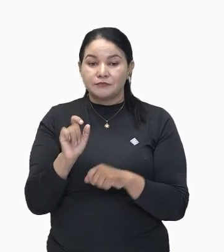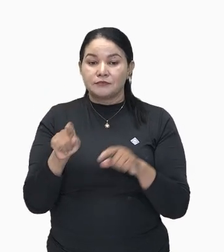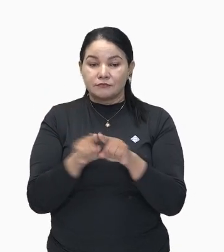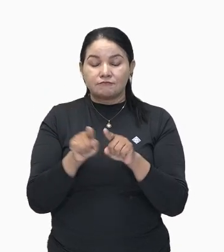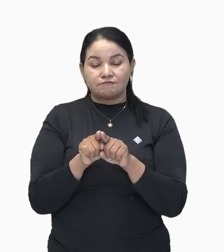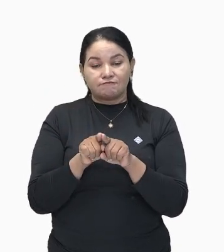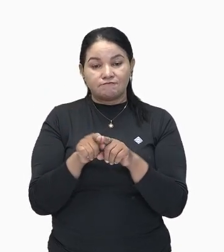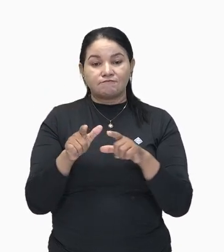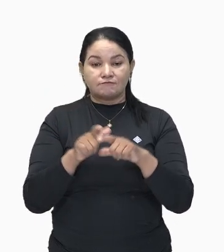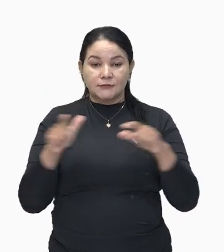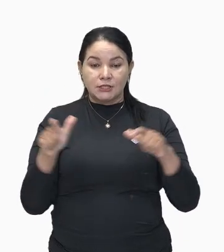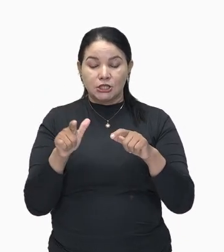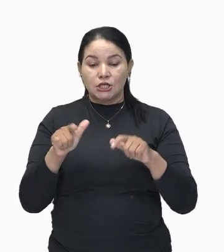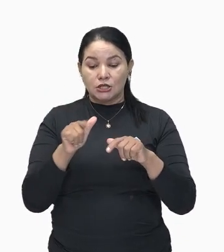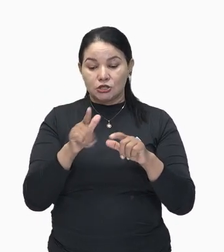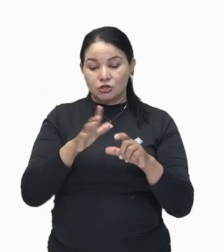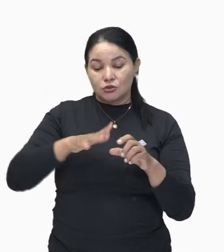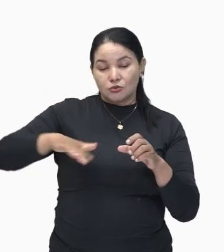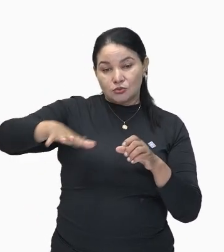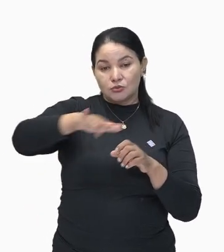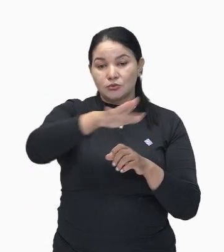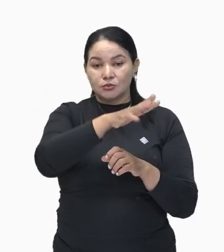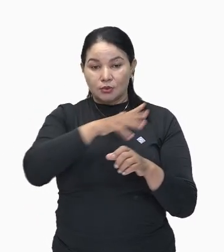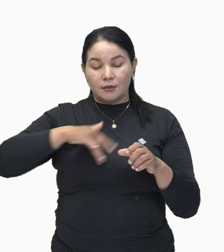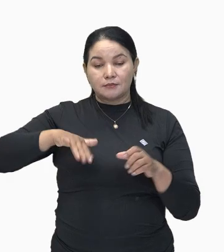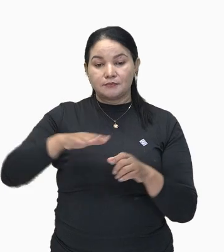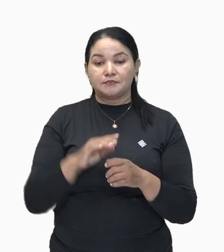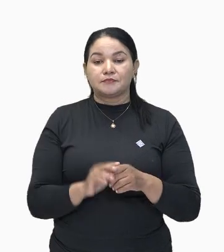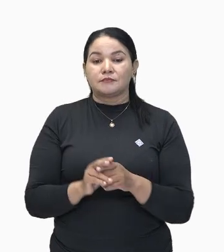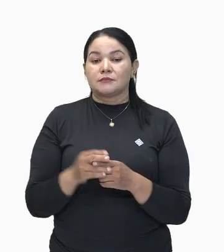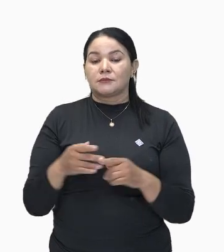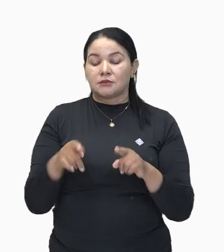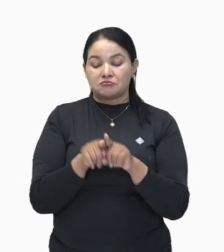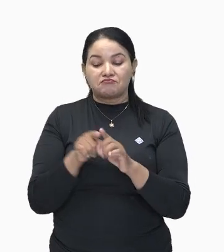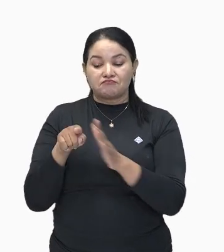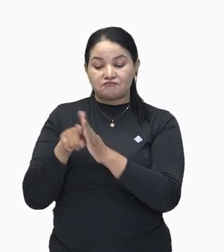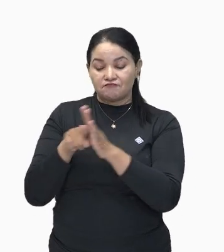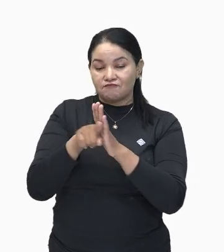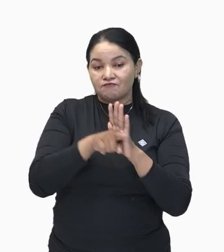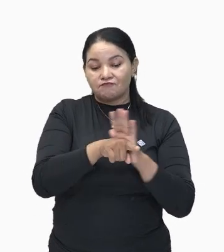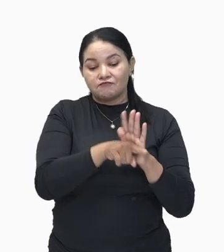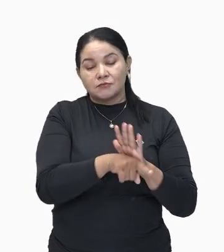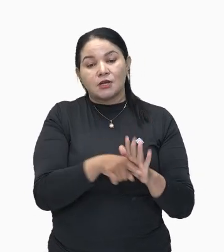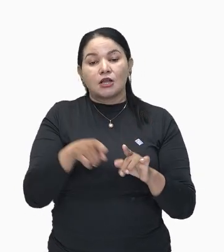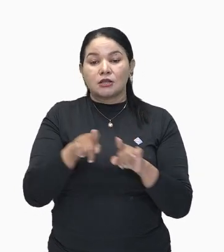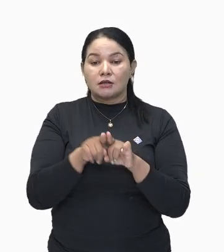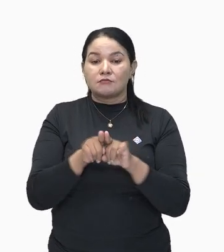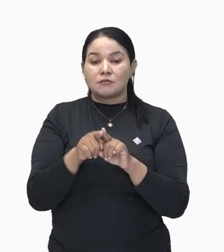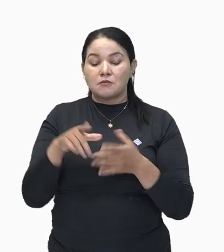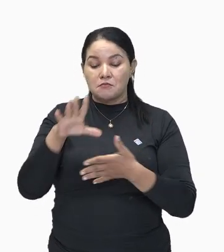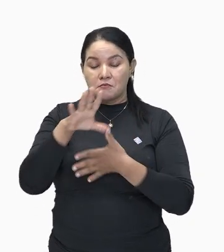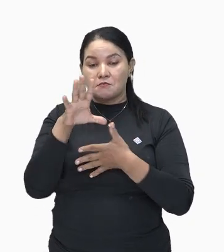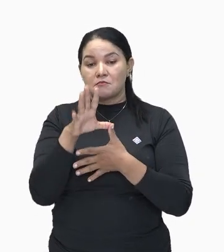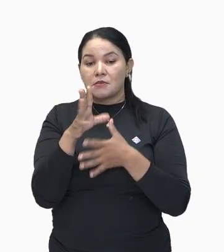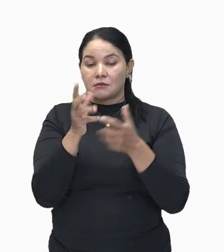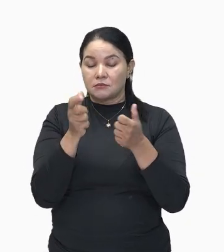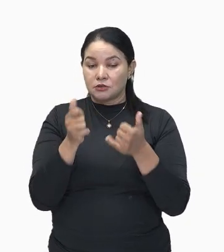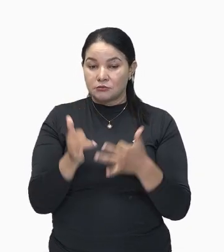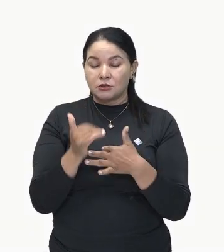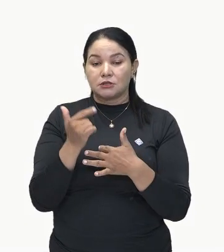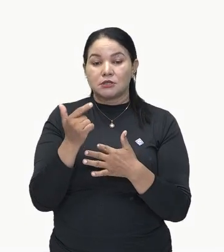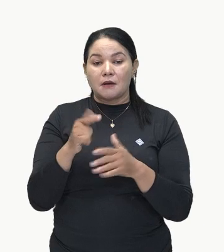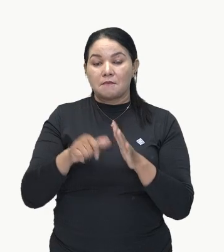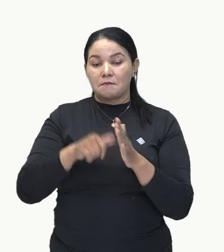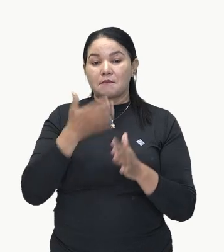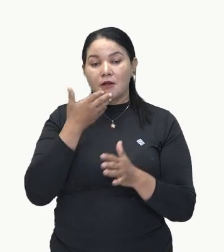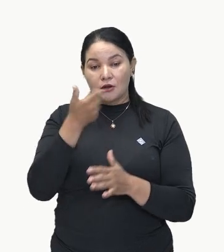Grandes Lagos, tá? Então, foram áreas muito exploradas. A partir desse mapa, a gente pode observar aí